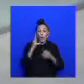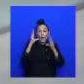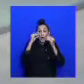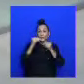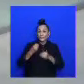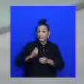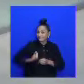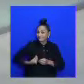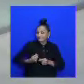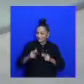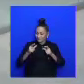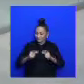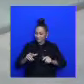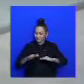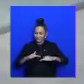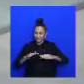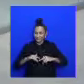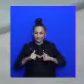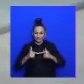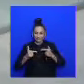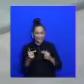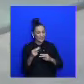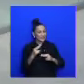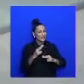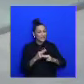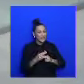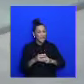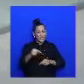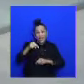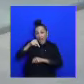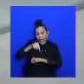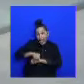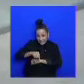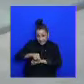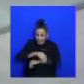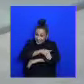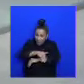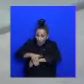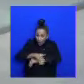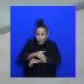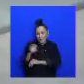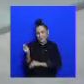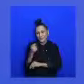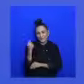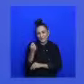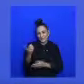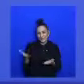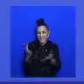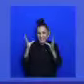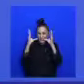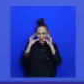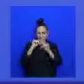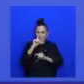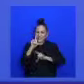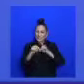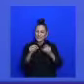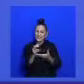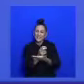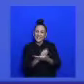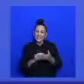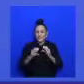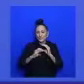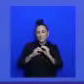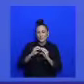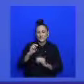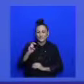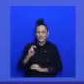noite, falamos ao vivo do Espaço da Sorte das Loterias Caixa, diretamente aqui da Avenida Paulista. E essa noite tem sorteio da Kina,